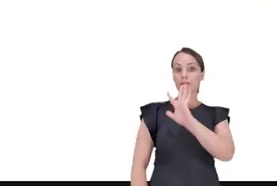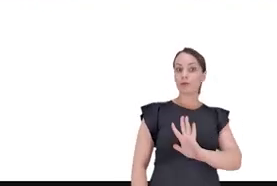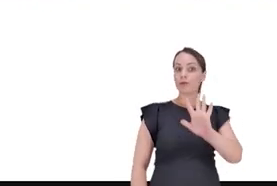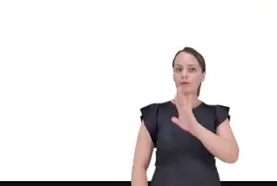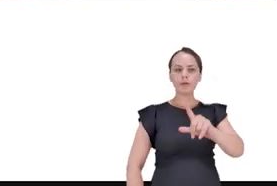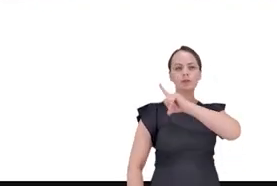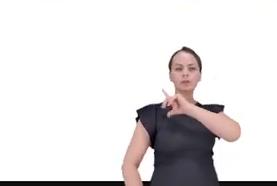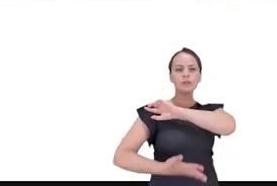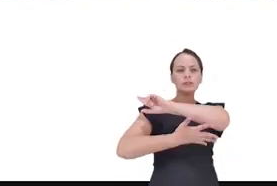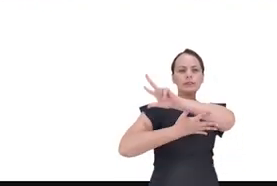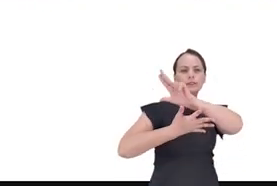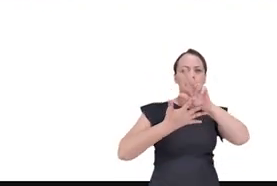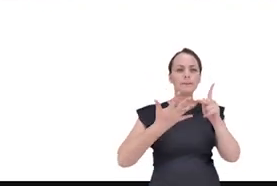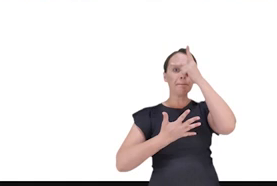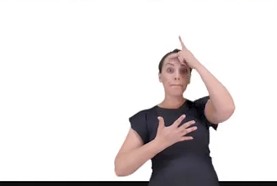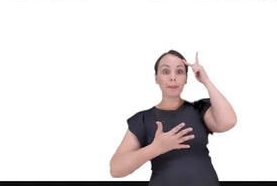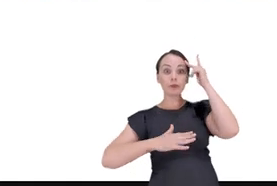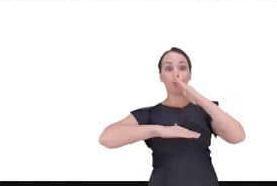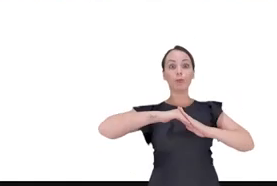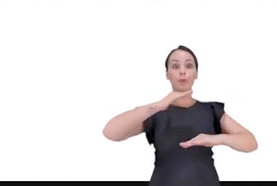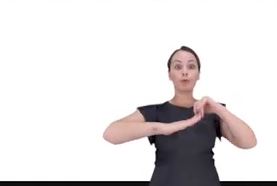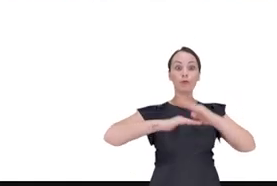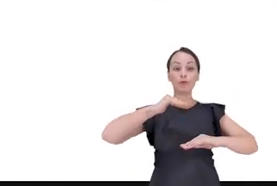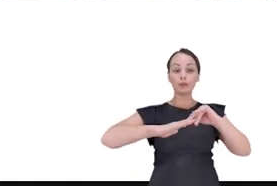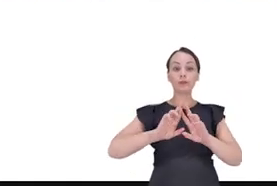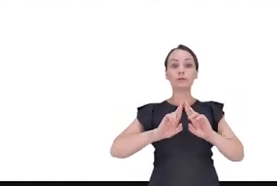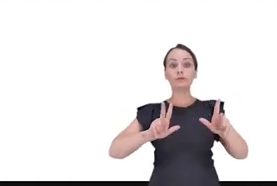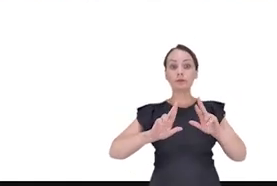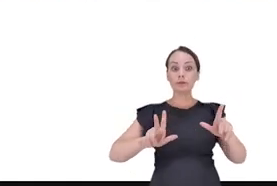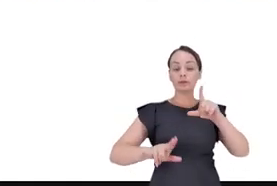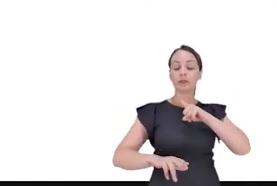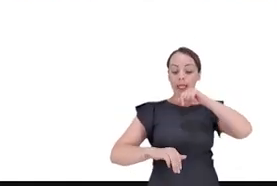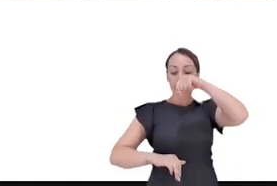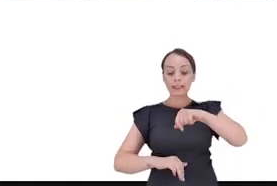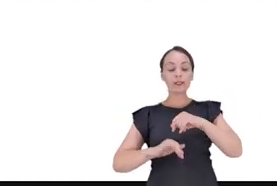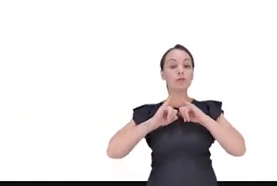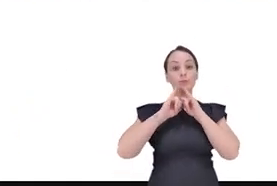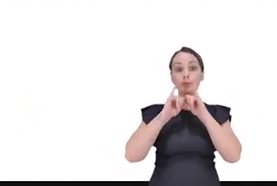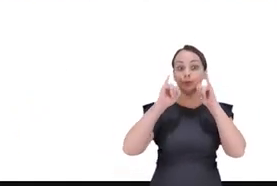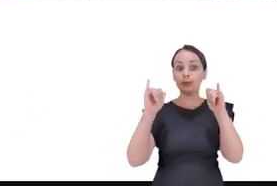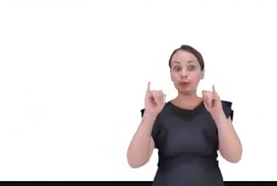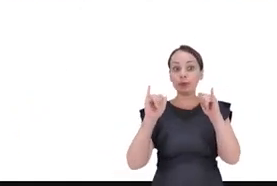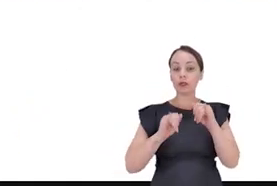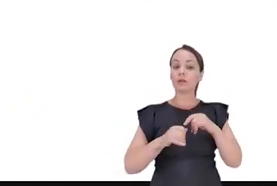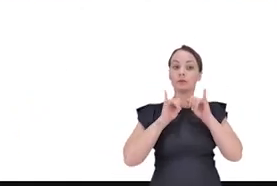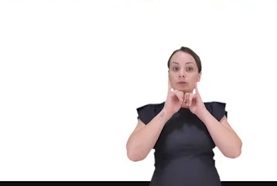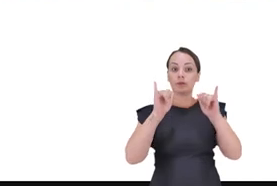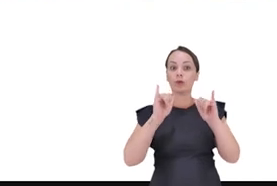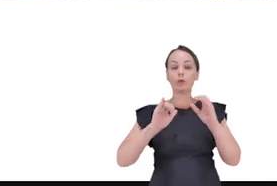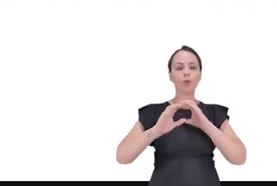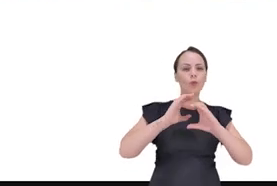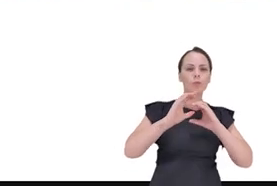reúne pessoas de diversas áreas do conhecimento. O centro, a gente emite alertas, né? A gente envia